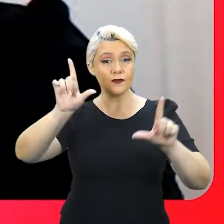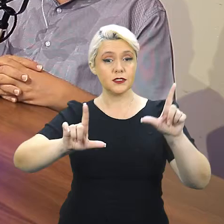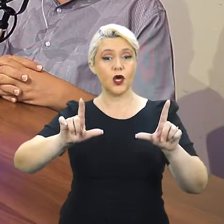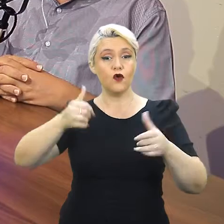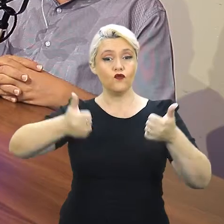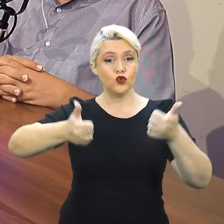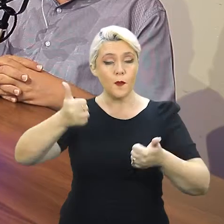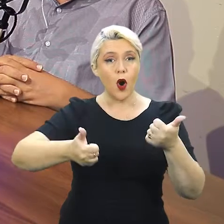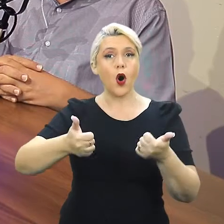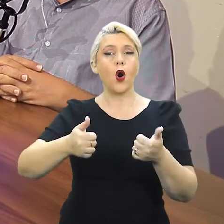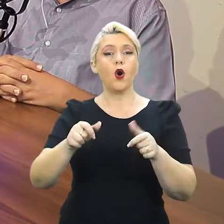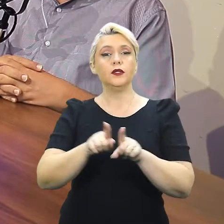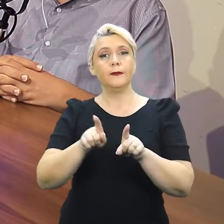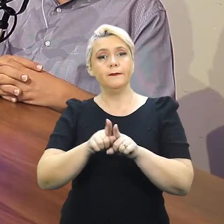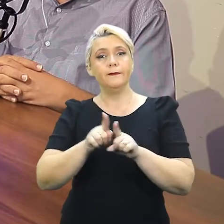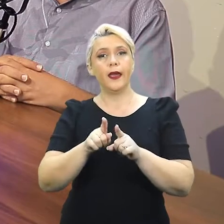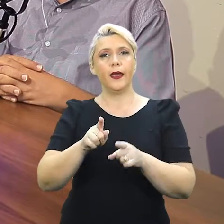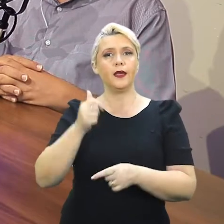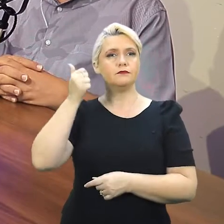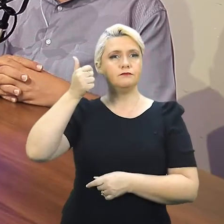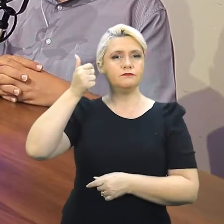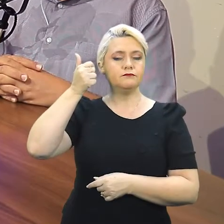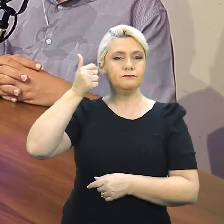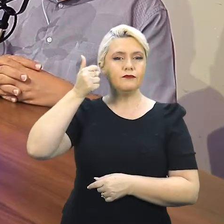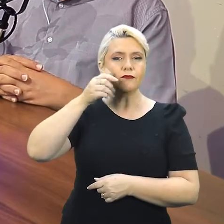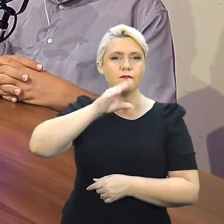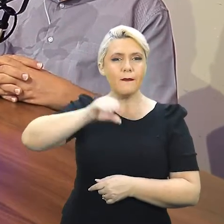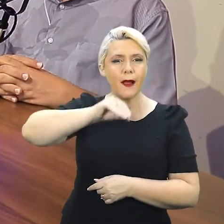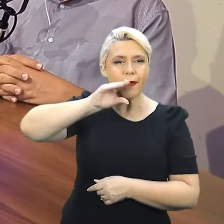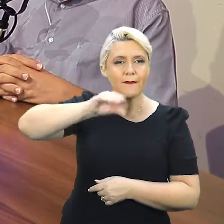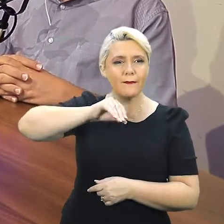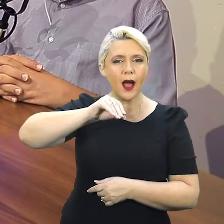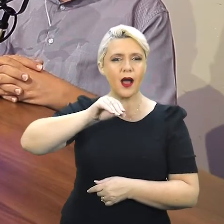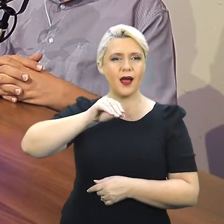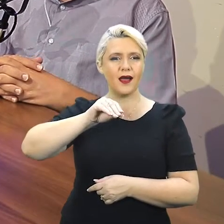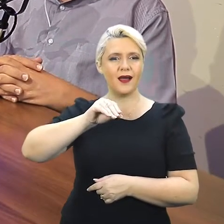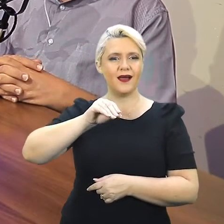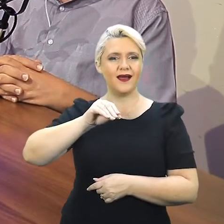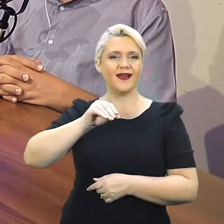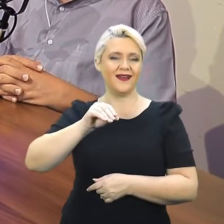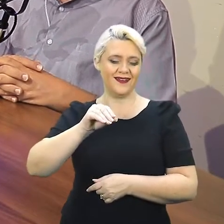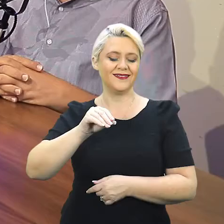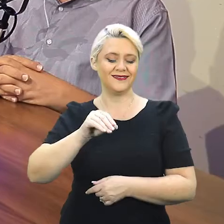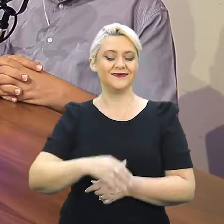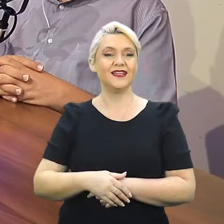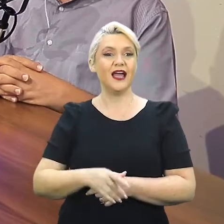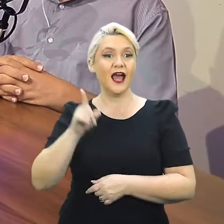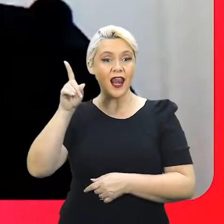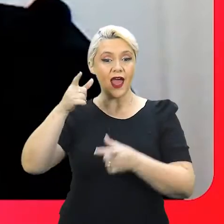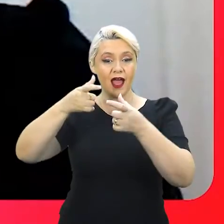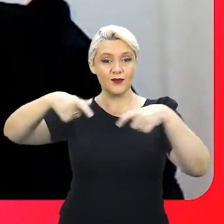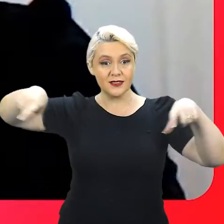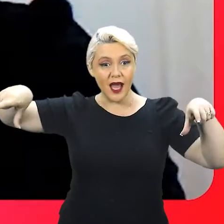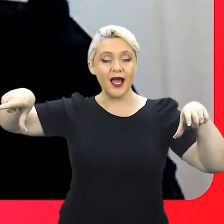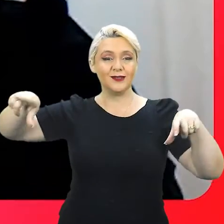futebol com uma lata. Olha. Lá no estádio Dr. Guião, em